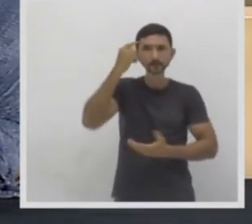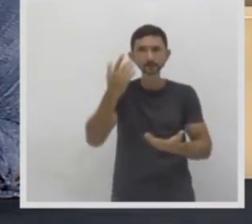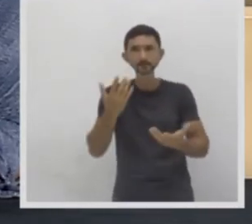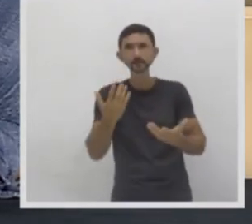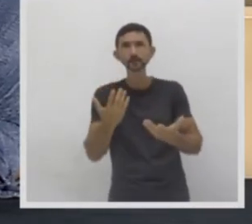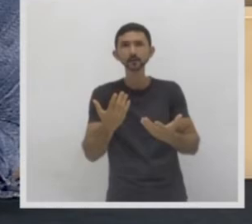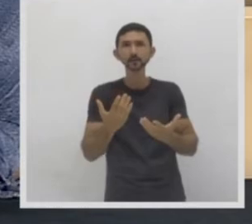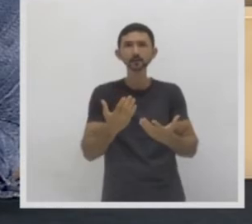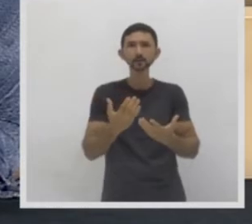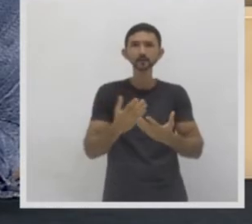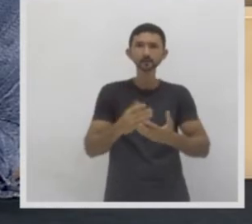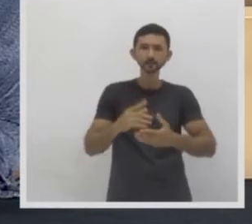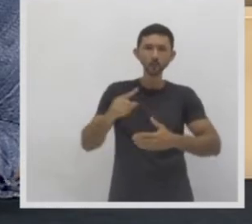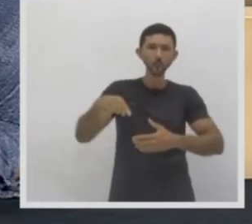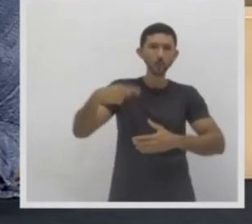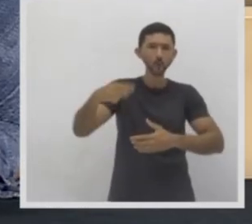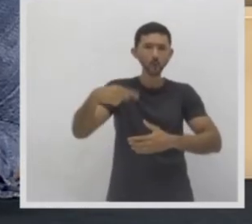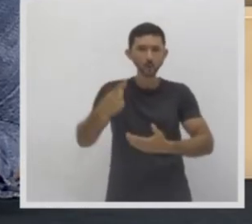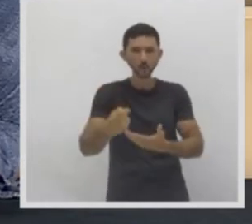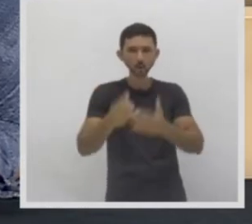refletir sobre outras